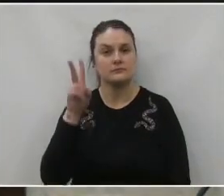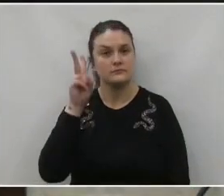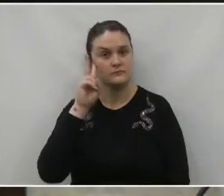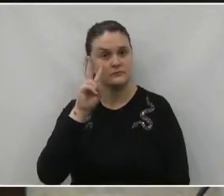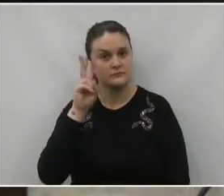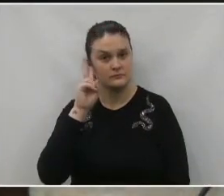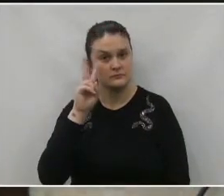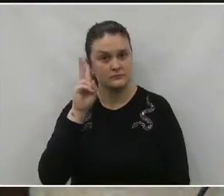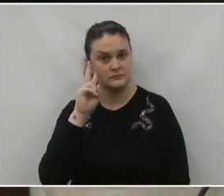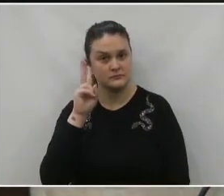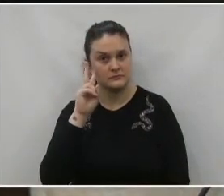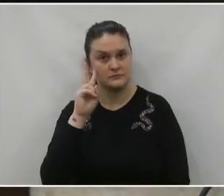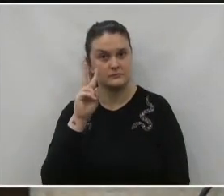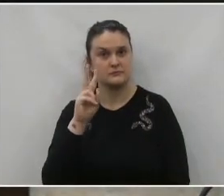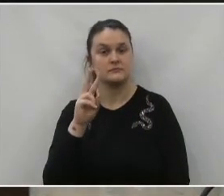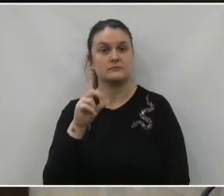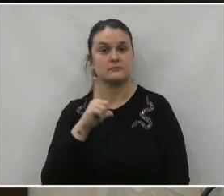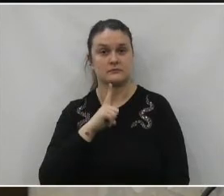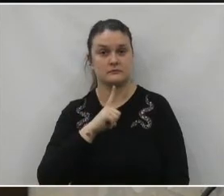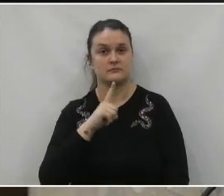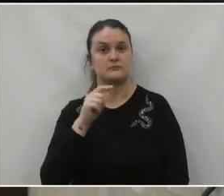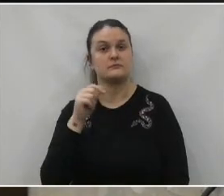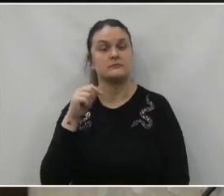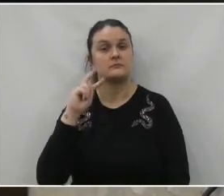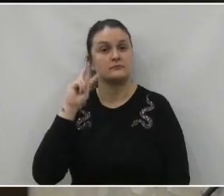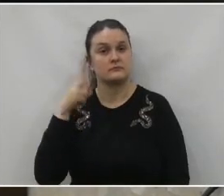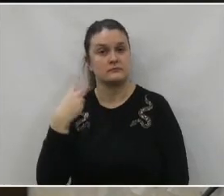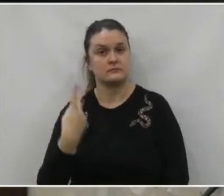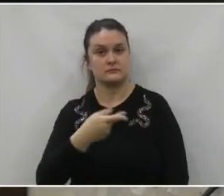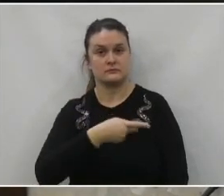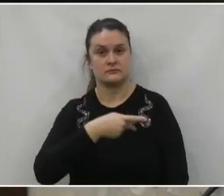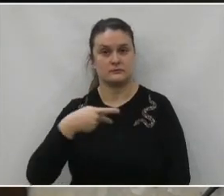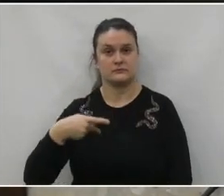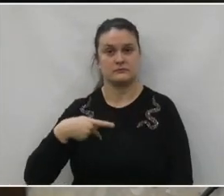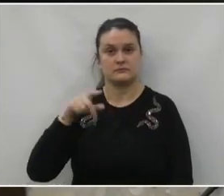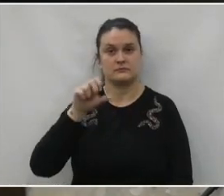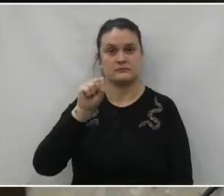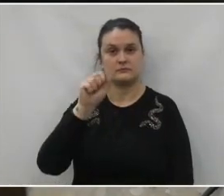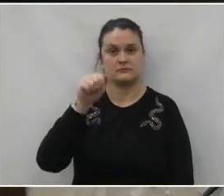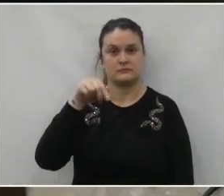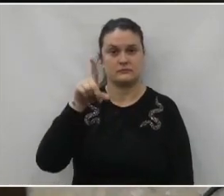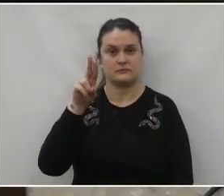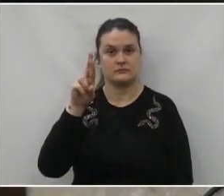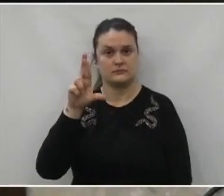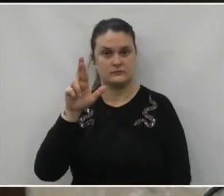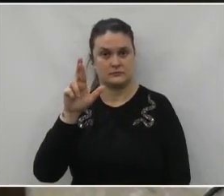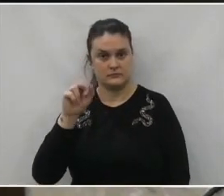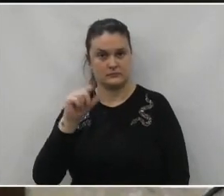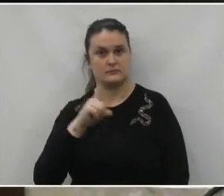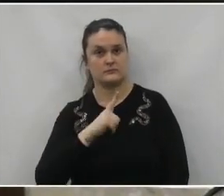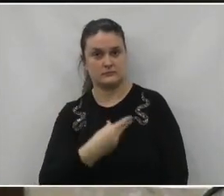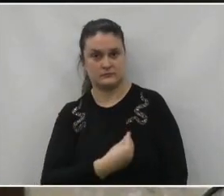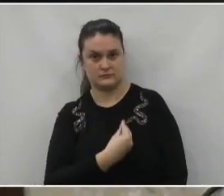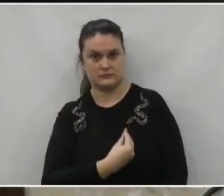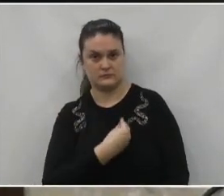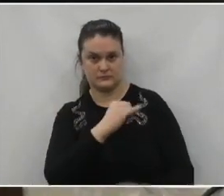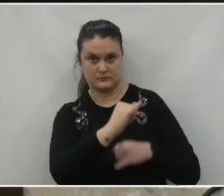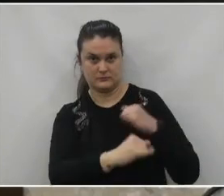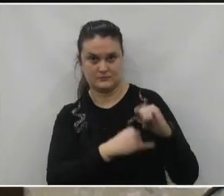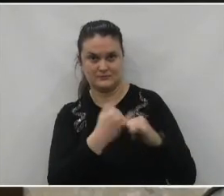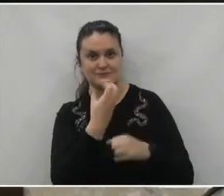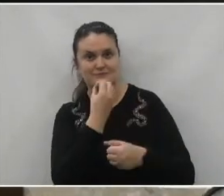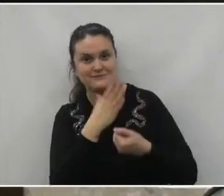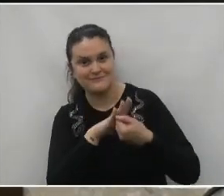Lembrando que temos a pastora Sandra Kish Pinheiro nos acompanhando via internet aqui. Boa noite,